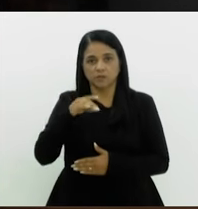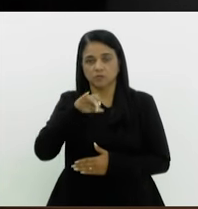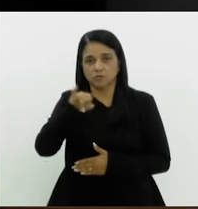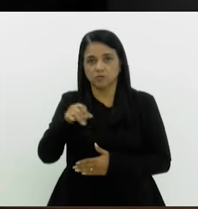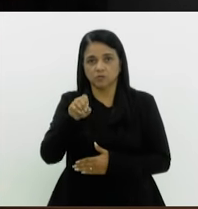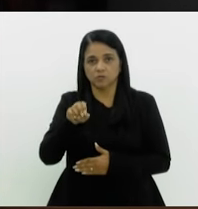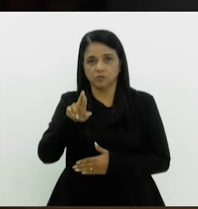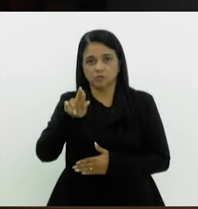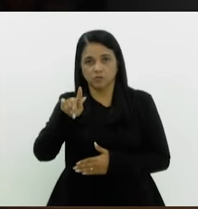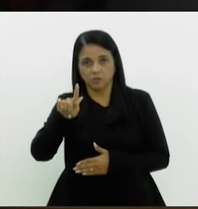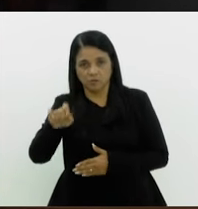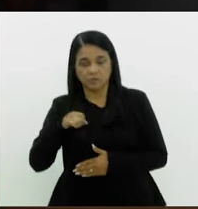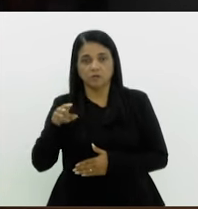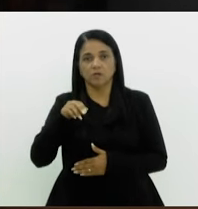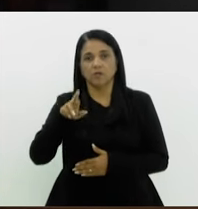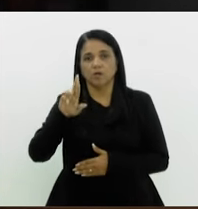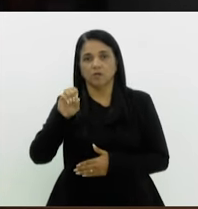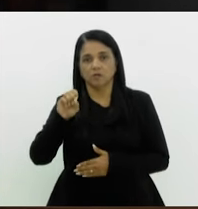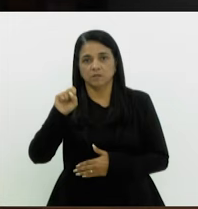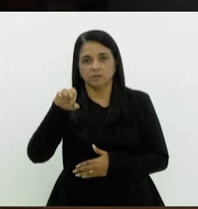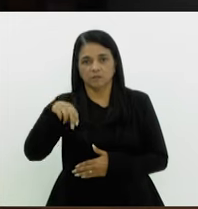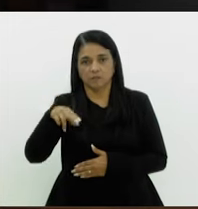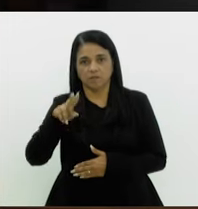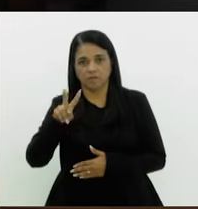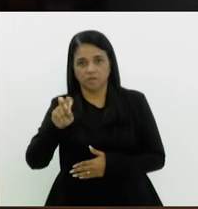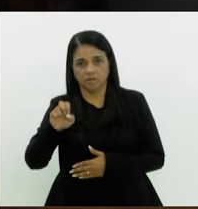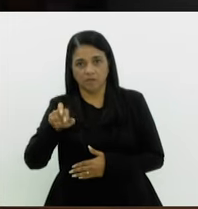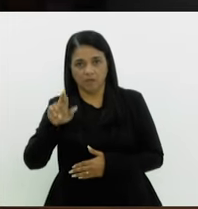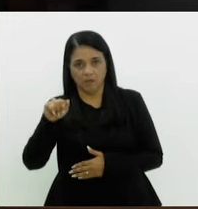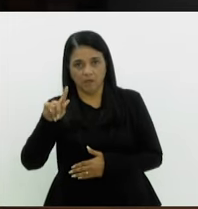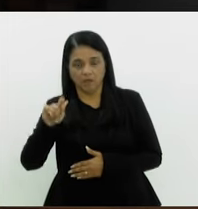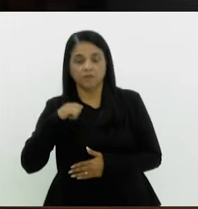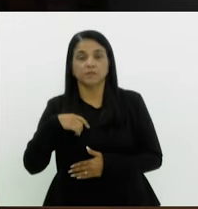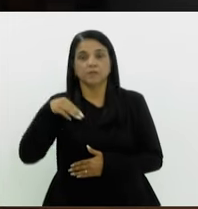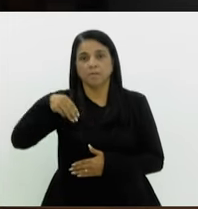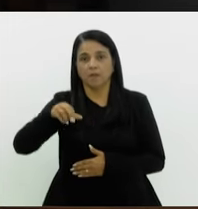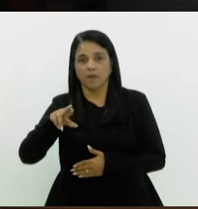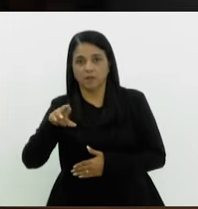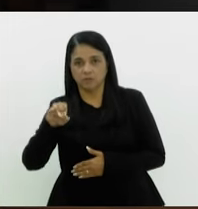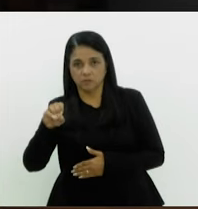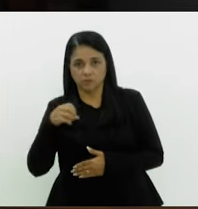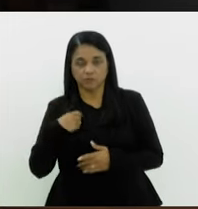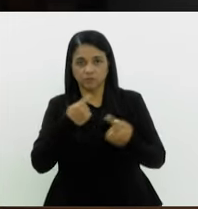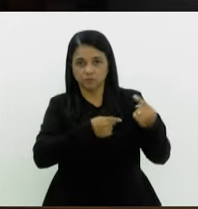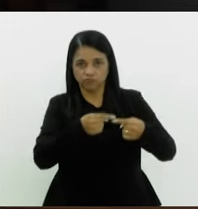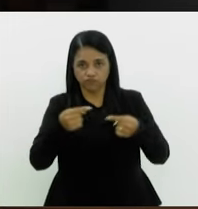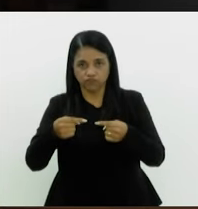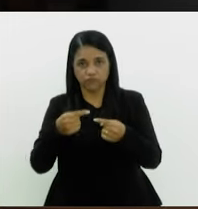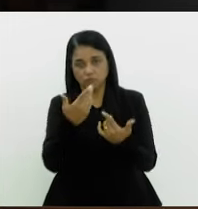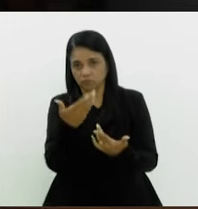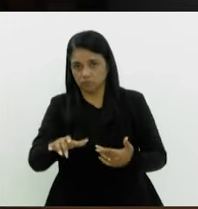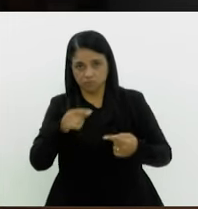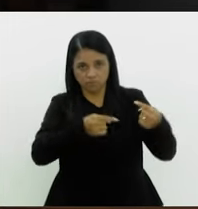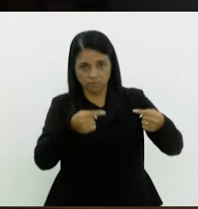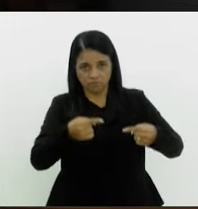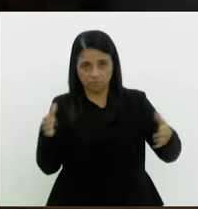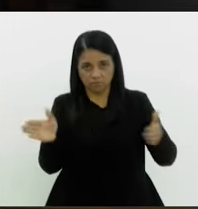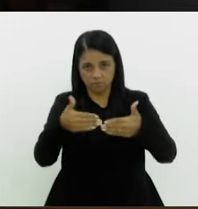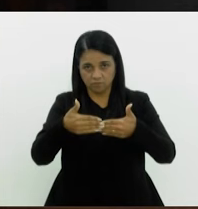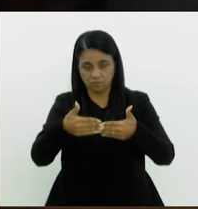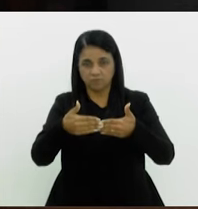Neto, Rosenberg Reis e Márcio Canella. Em discussão, não havendo quem queira discutir, encerrada a